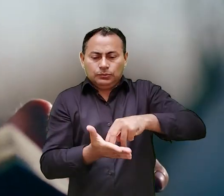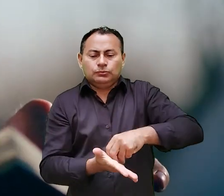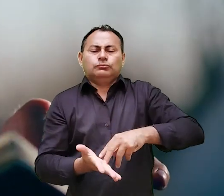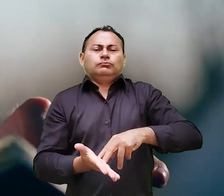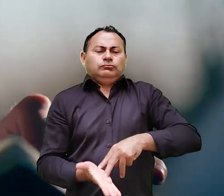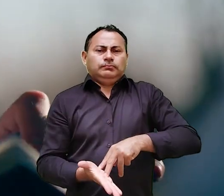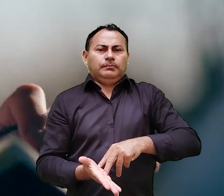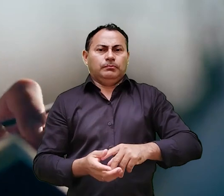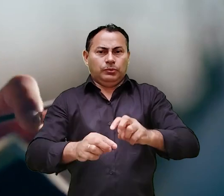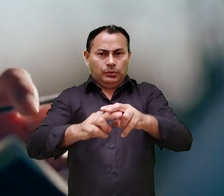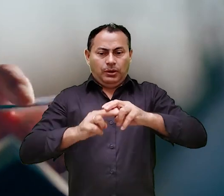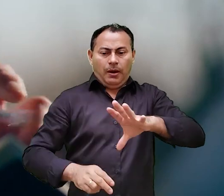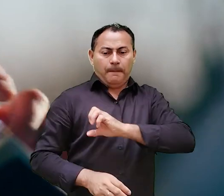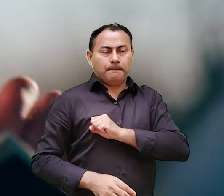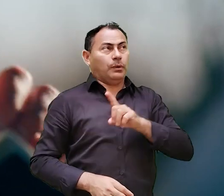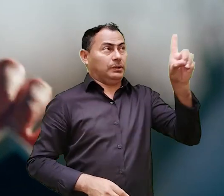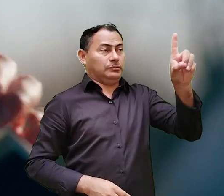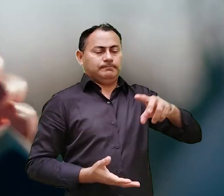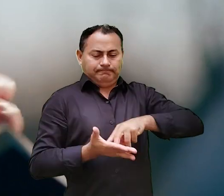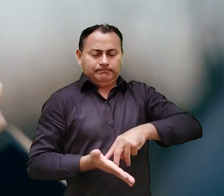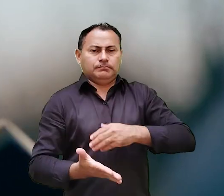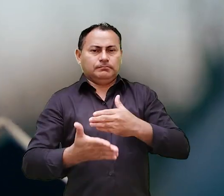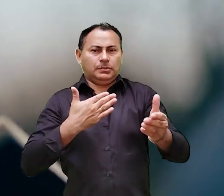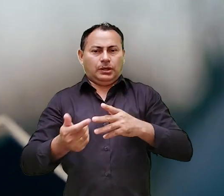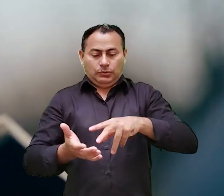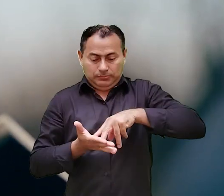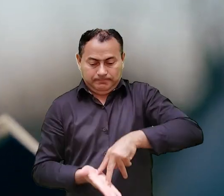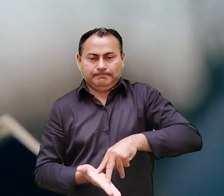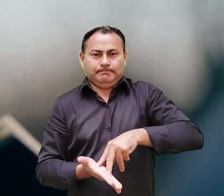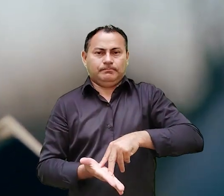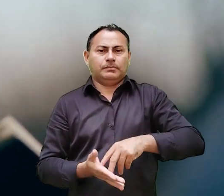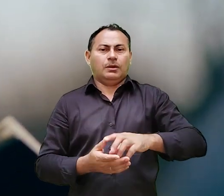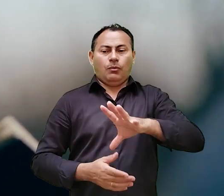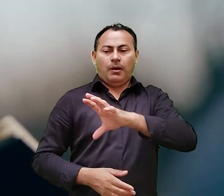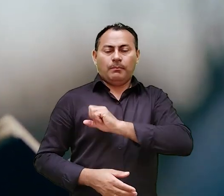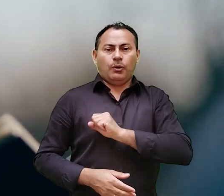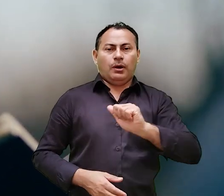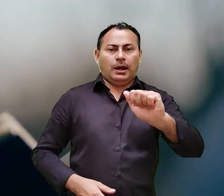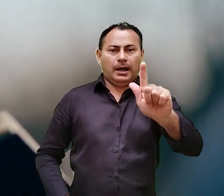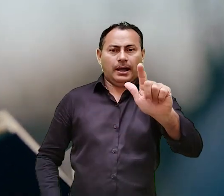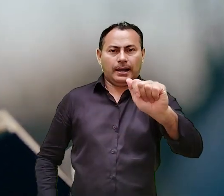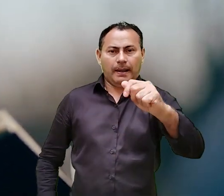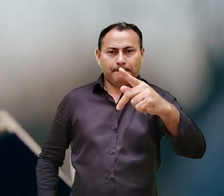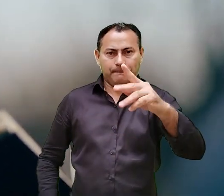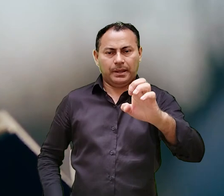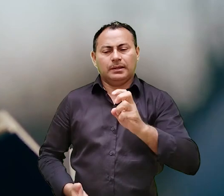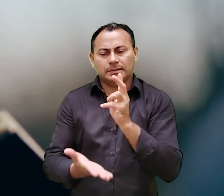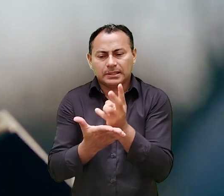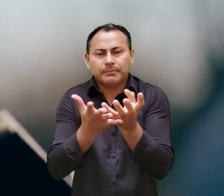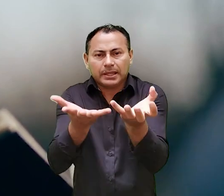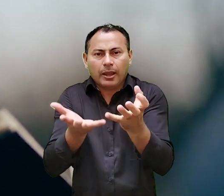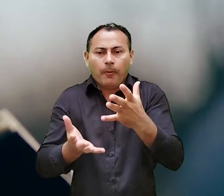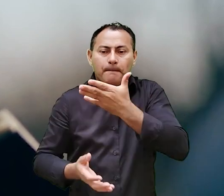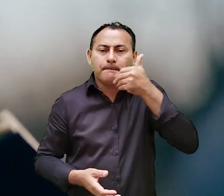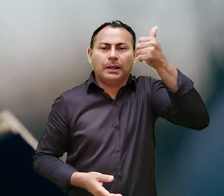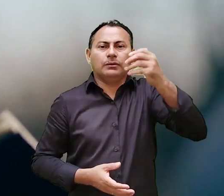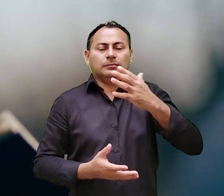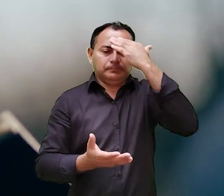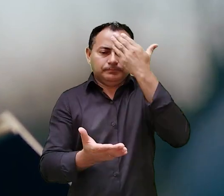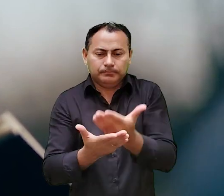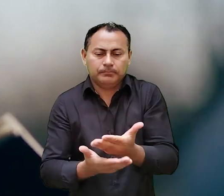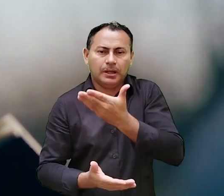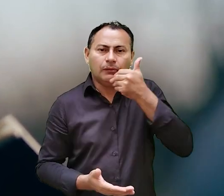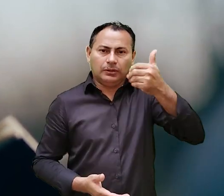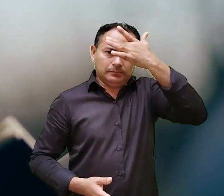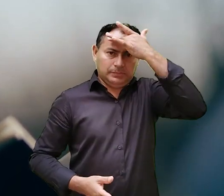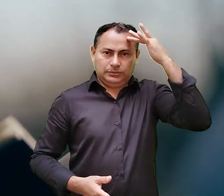suporta. É por isso que o amor de Deus aguenta qualquer coisa. O amor ágape sempre espera o melhor e acredita no